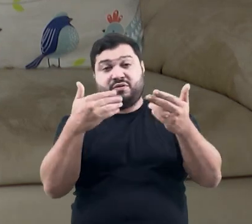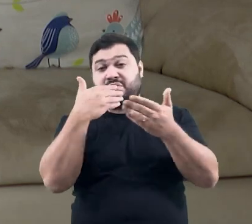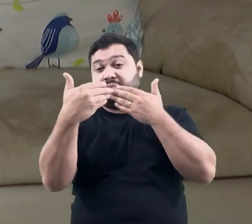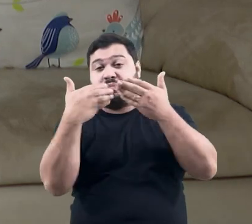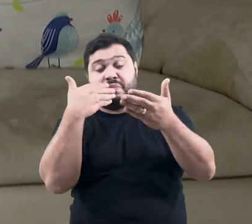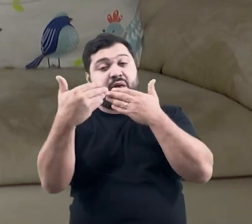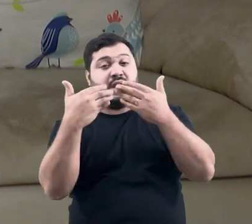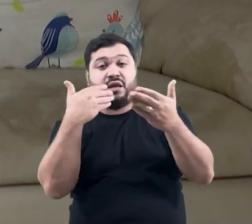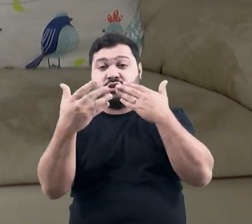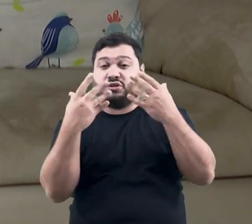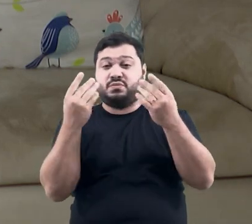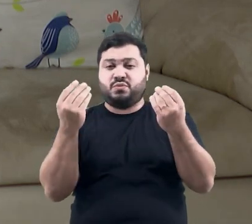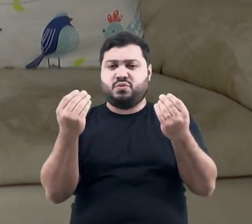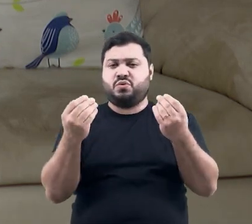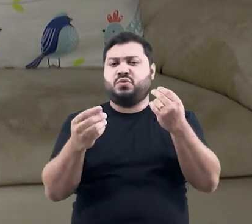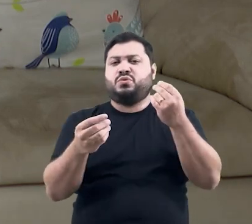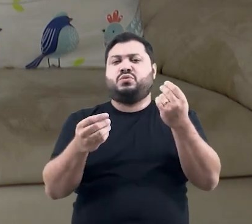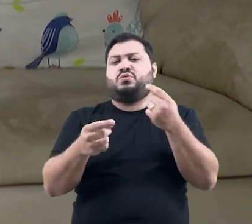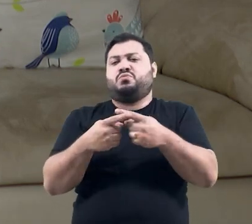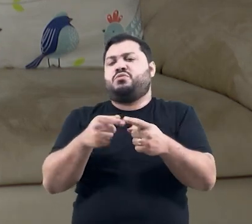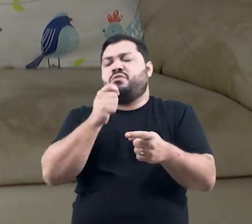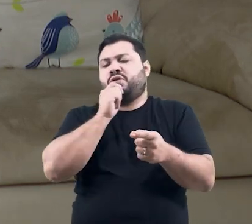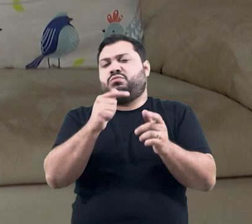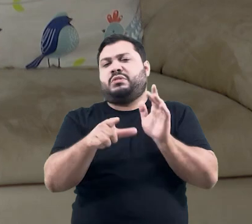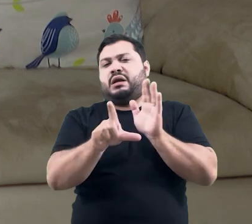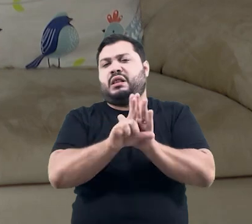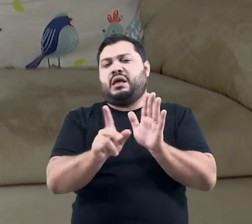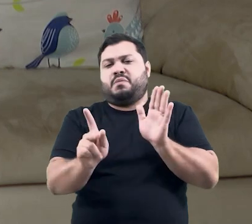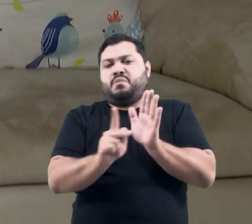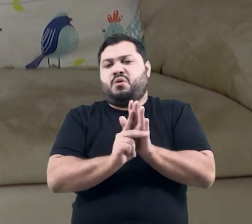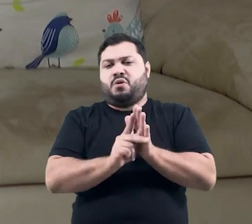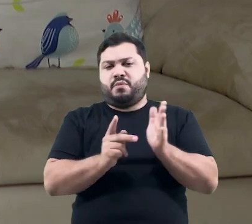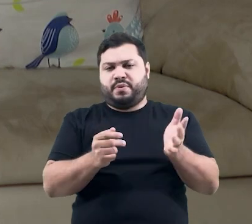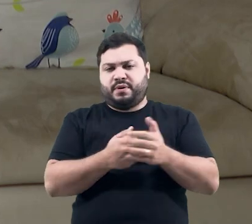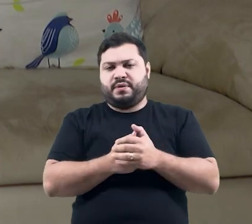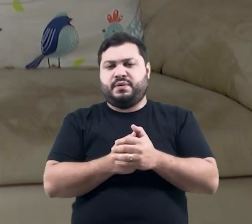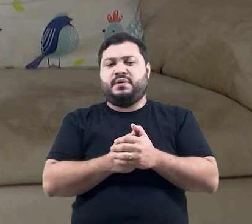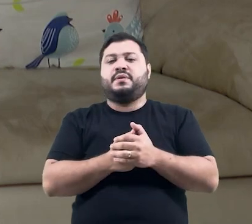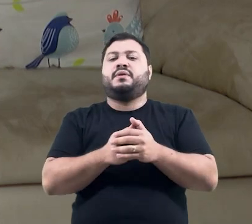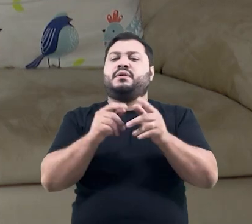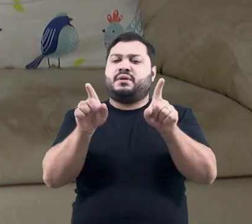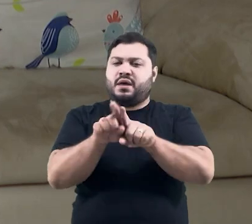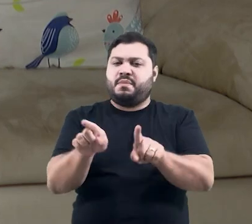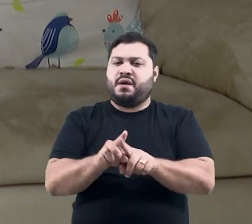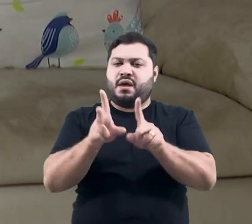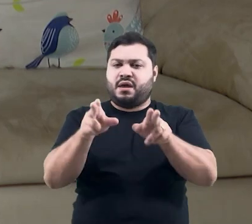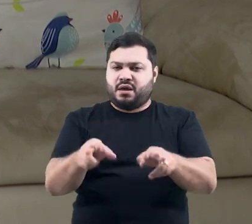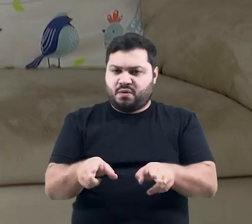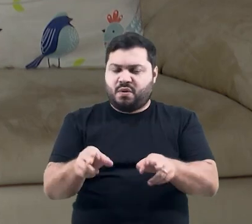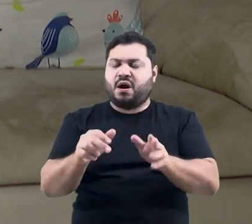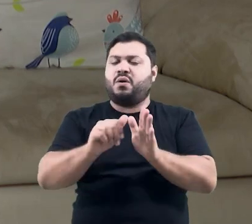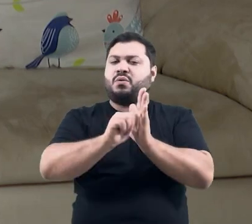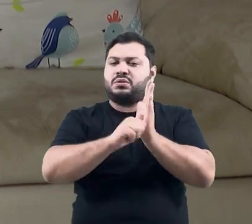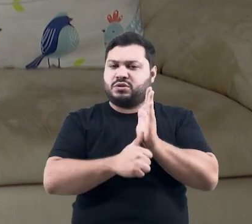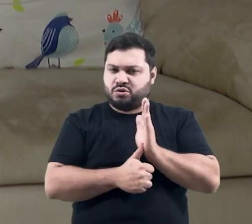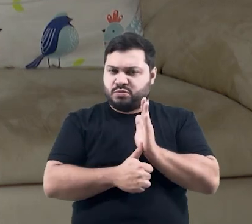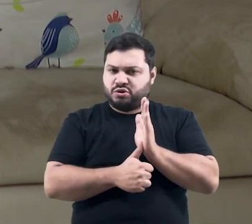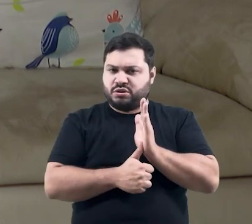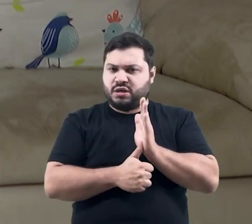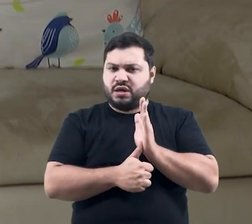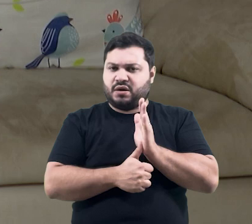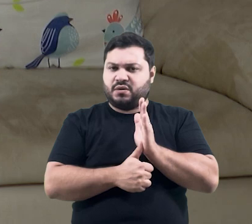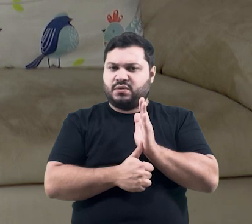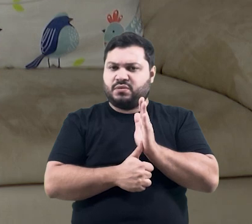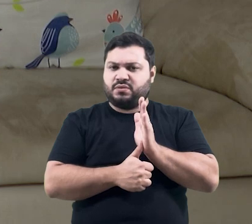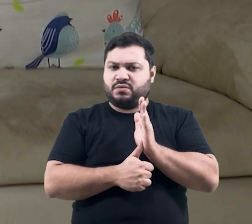vem aumentando, pedindo muito, porque ainda não tem legislação específica para isso. Mesma coisa foi com síndrome